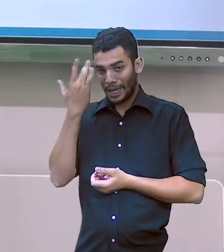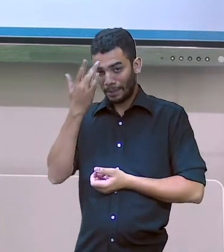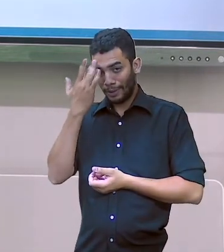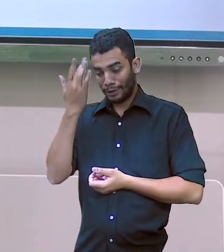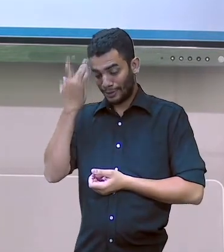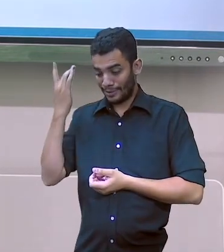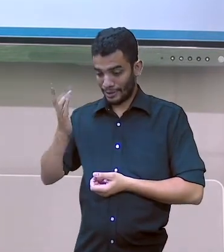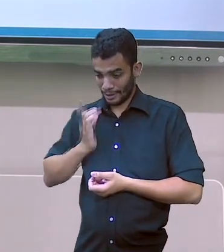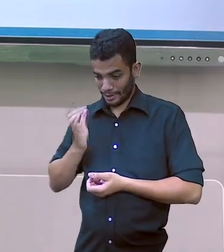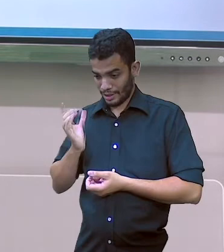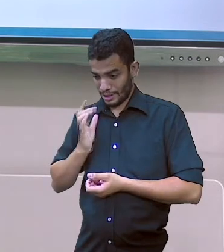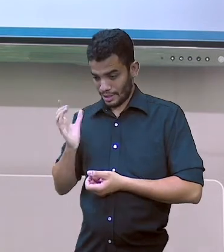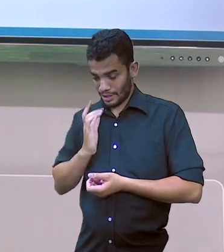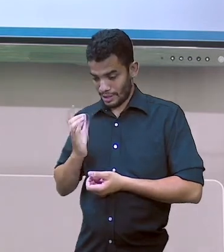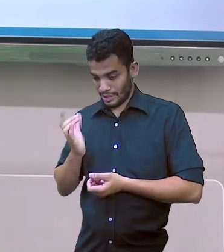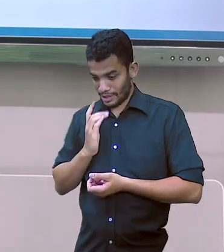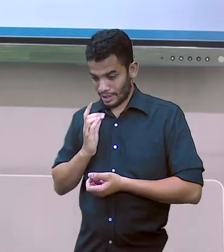prejuízo.